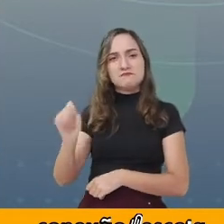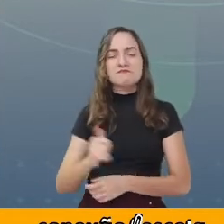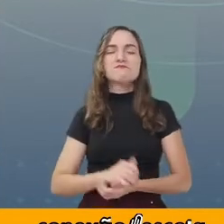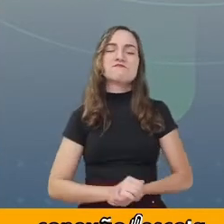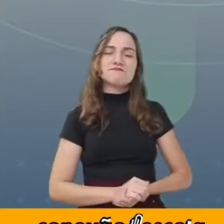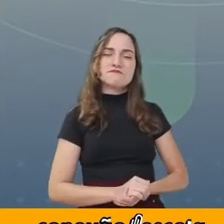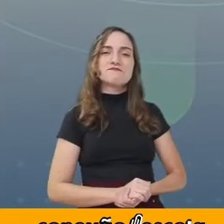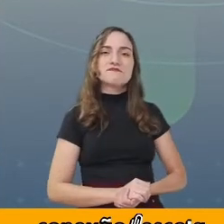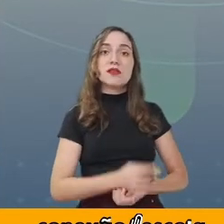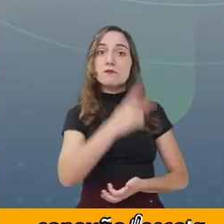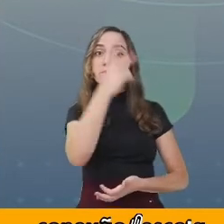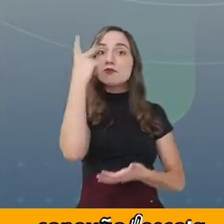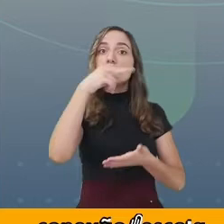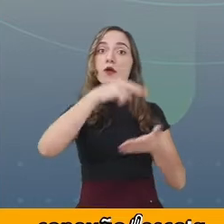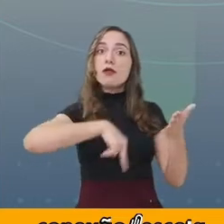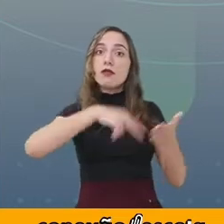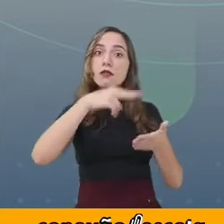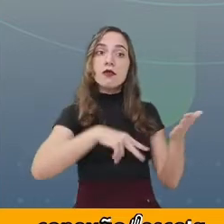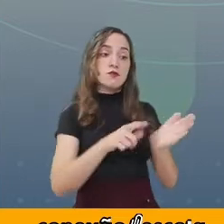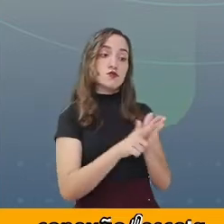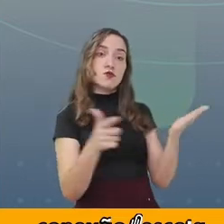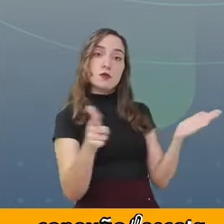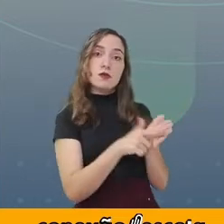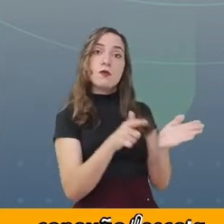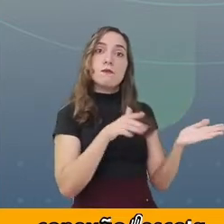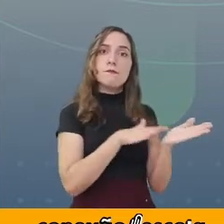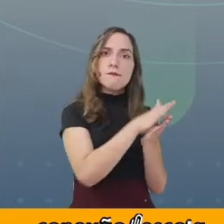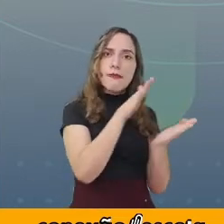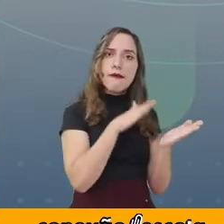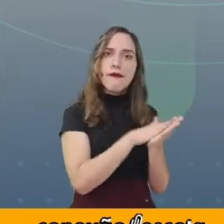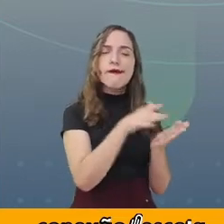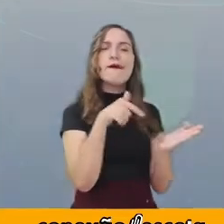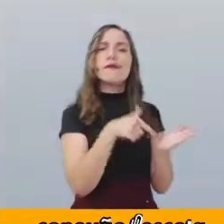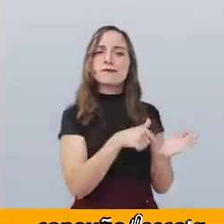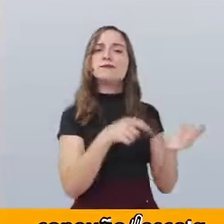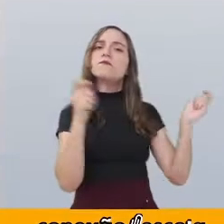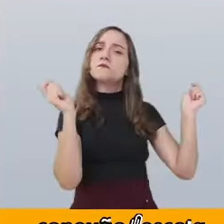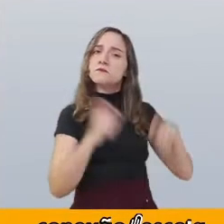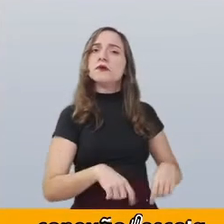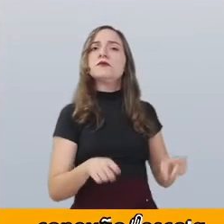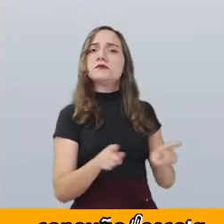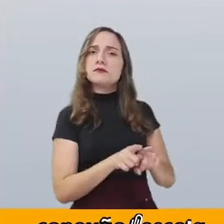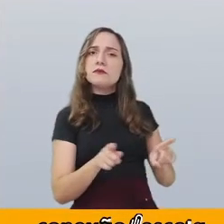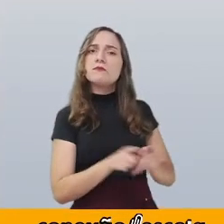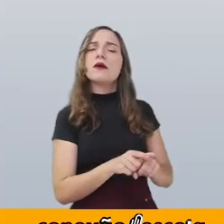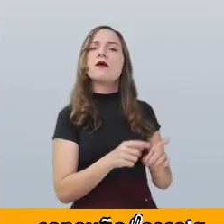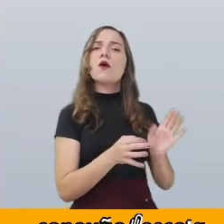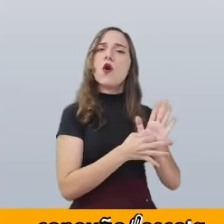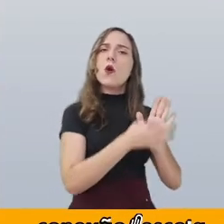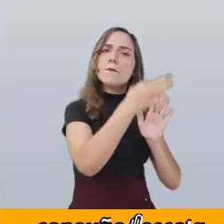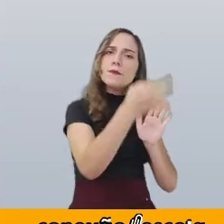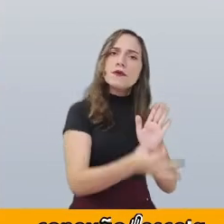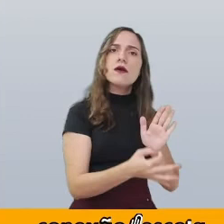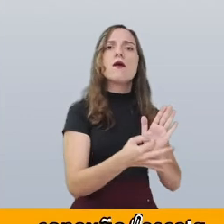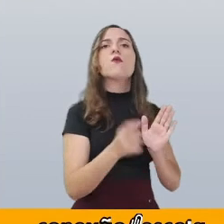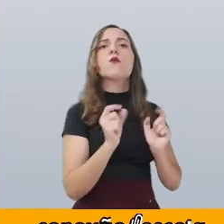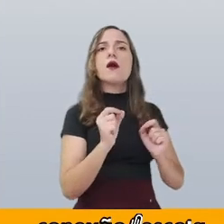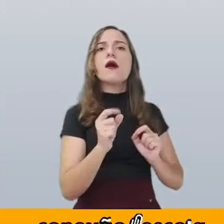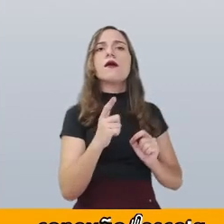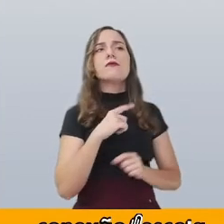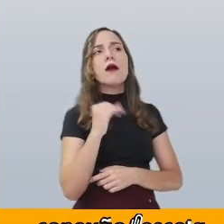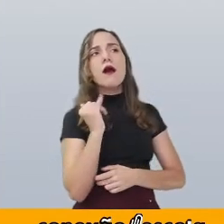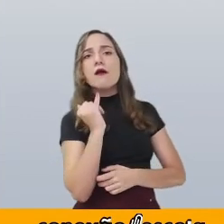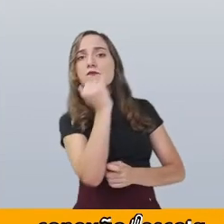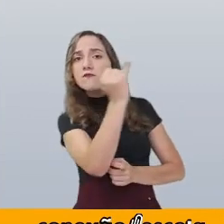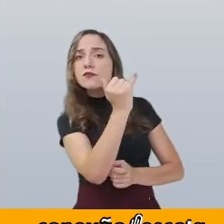Os leitores do jornal impresso podem enviar suas opiniões à redação